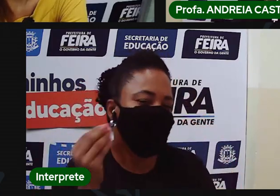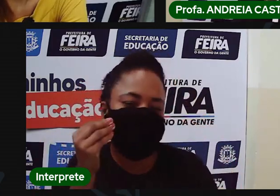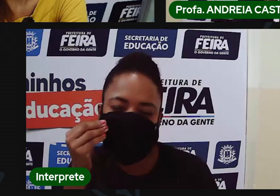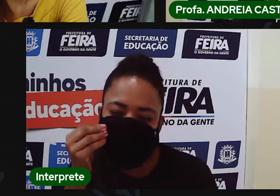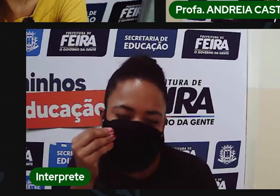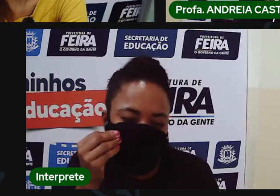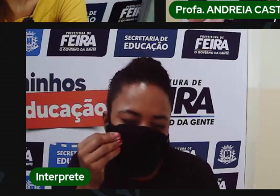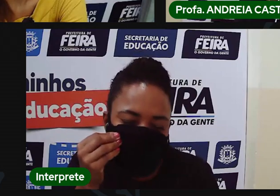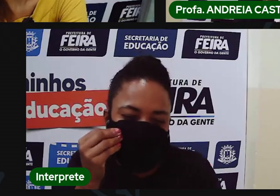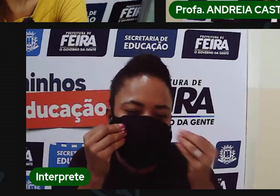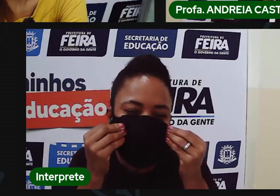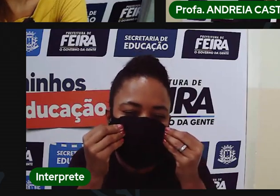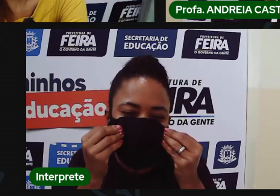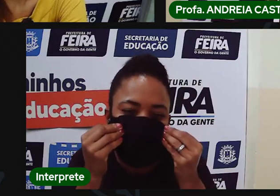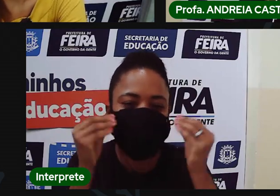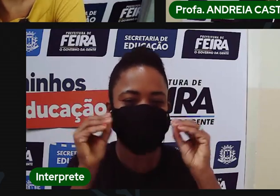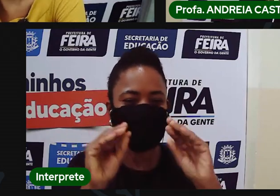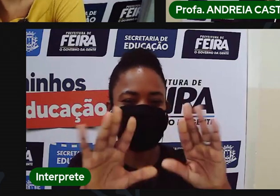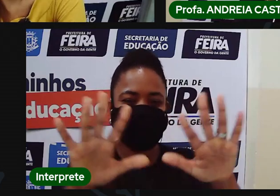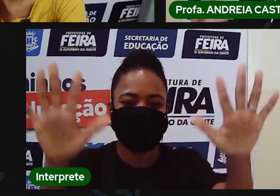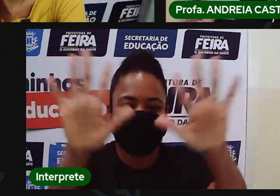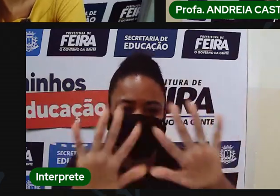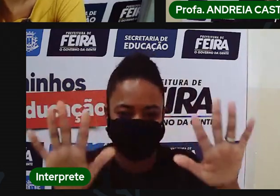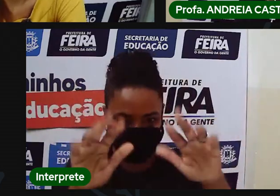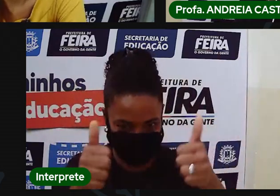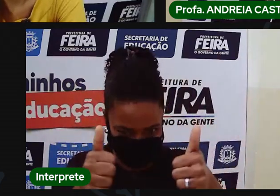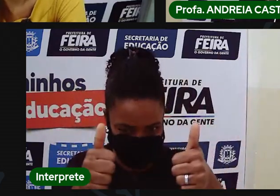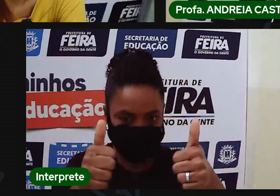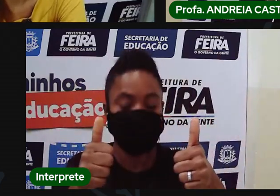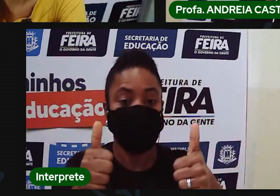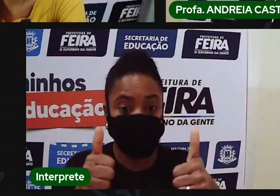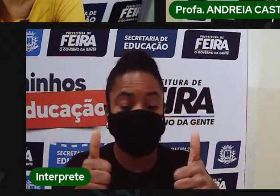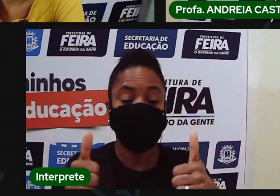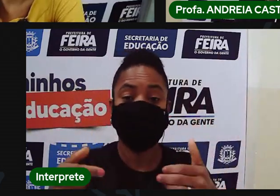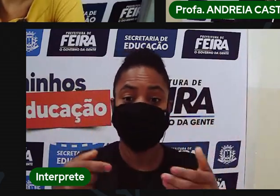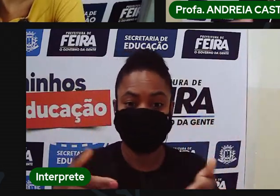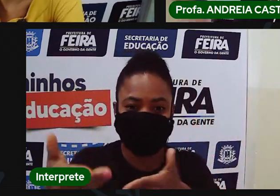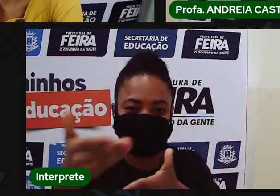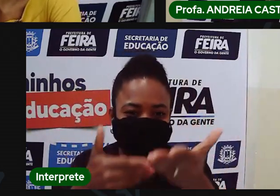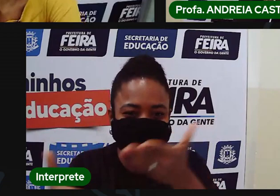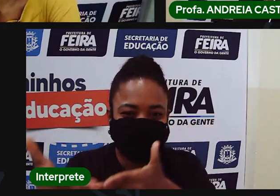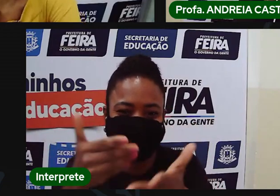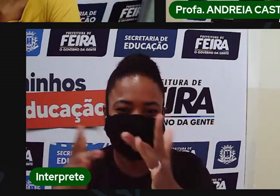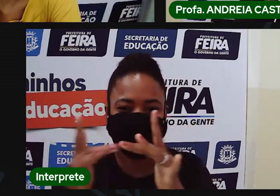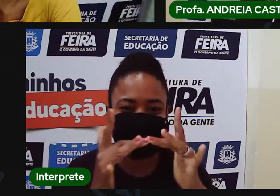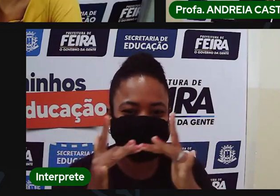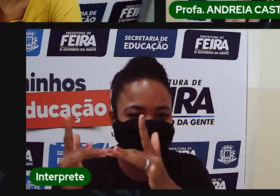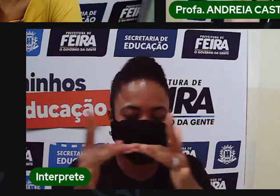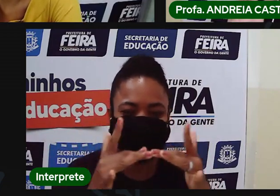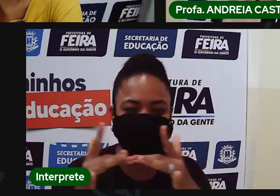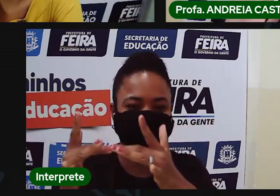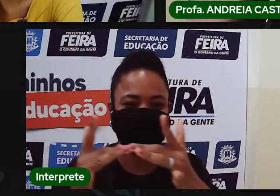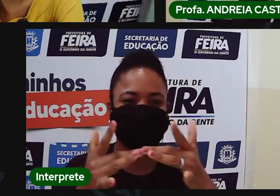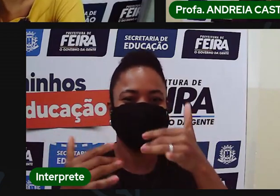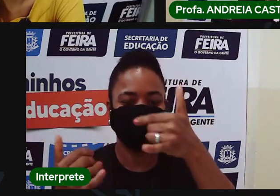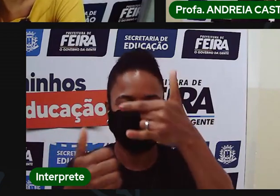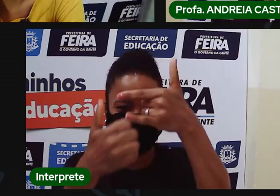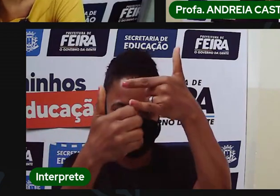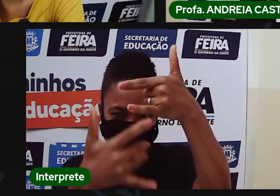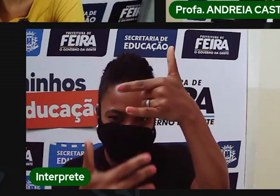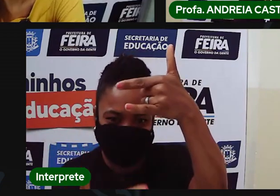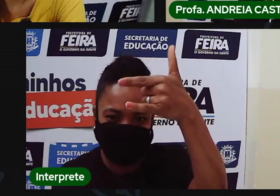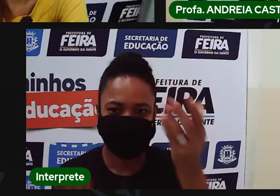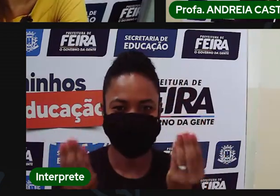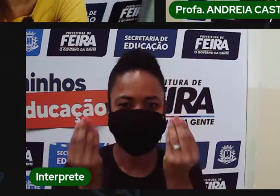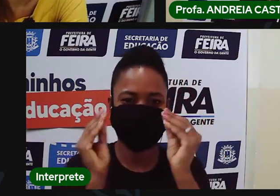aqui com a gente, que estão aqui acompanhando, né, que estão engajando aí no chat, inclusive, postando seus Instagrams, sigo de